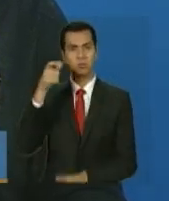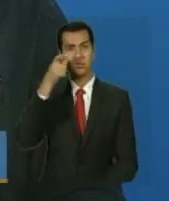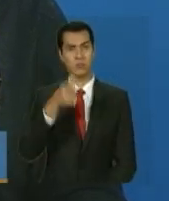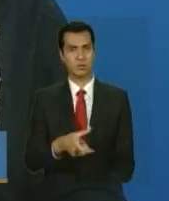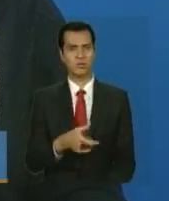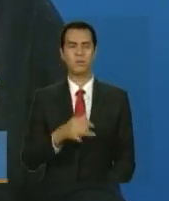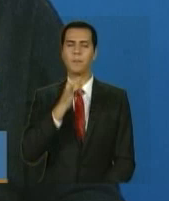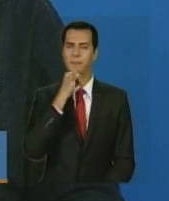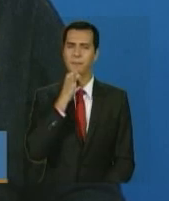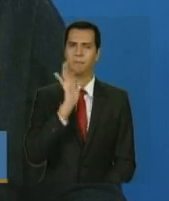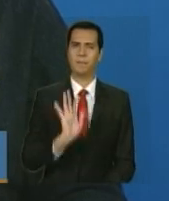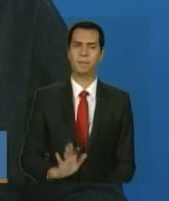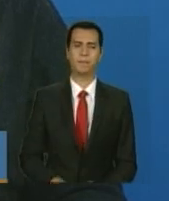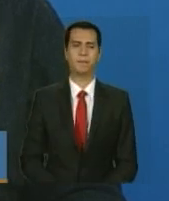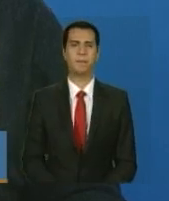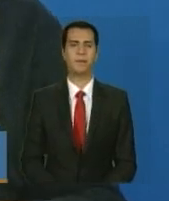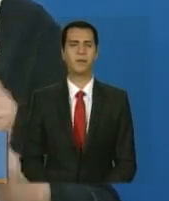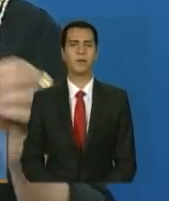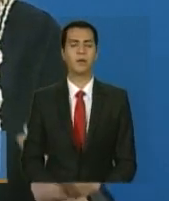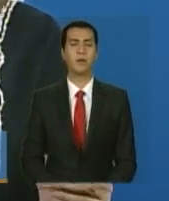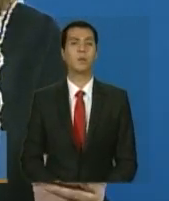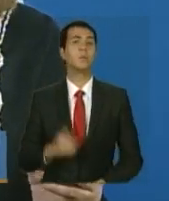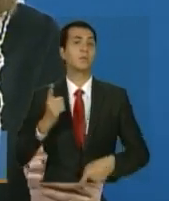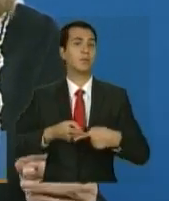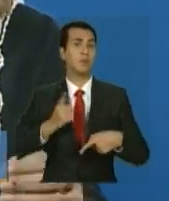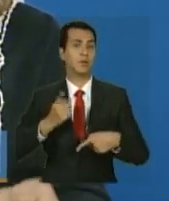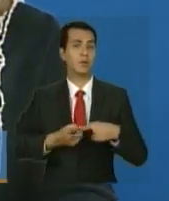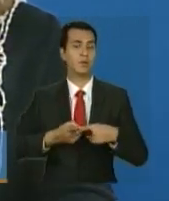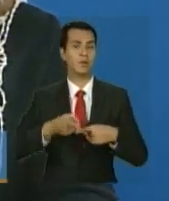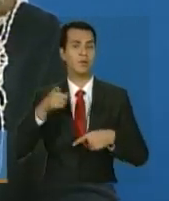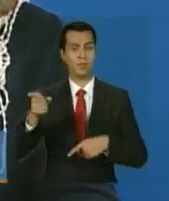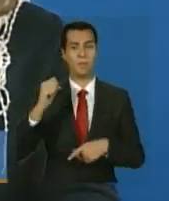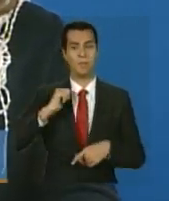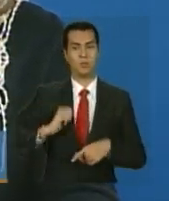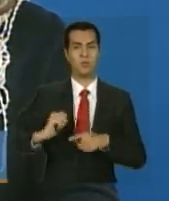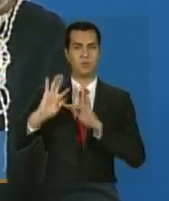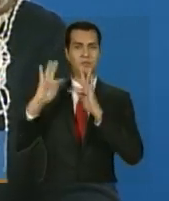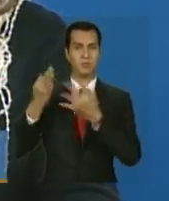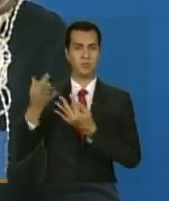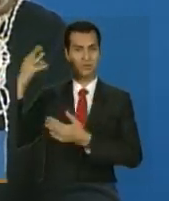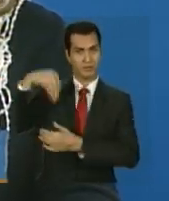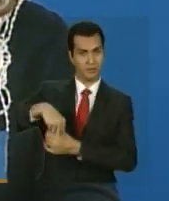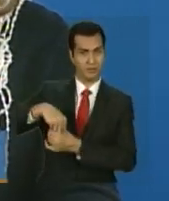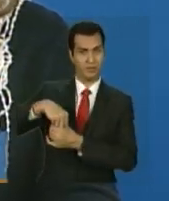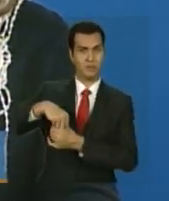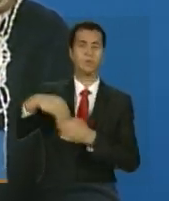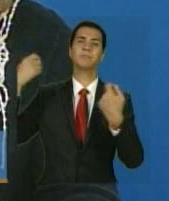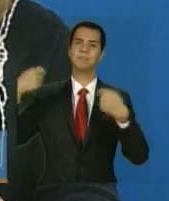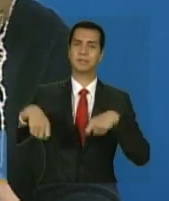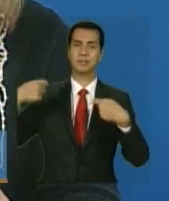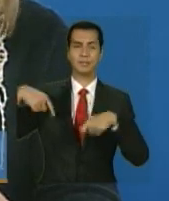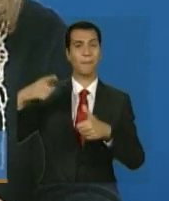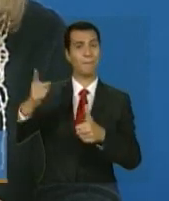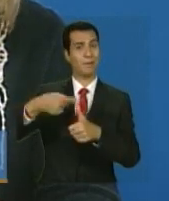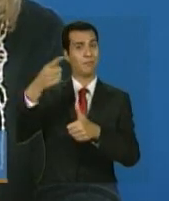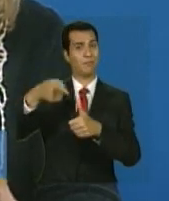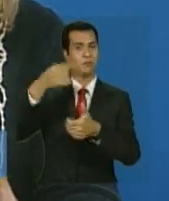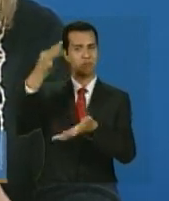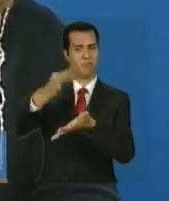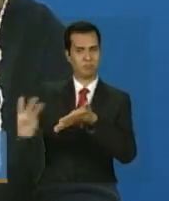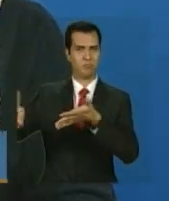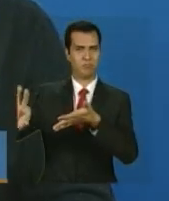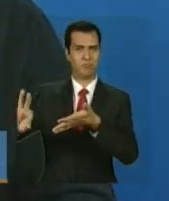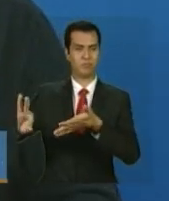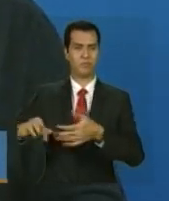ao programa Bolsa Família. Por quê? Para estar no programa Bolsa Família, a família tem que estar no cadastro. Então, uma pergunta